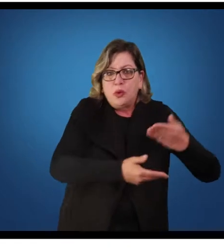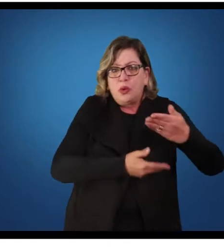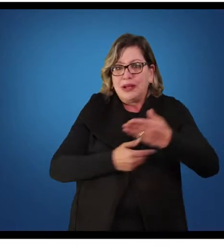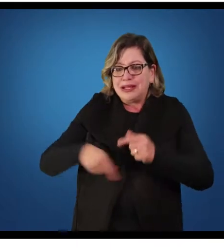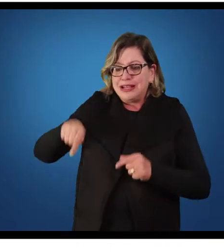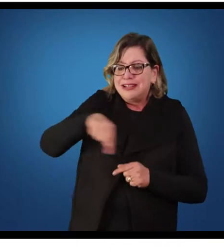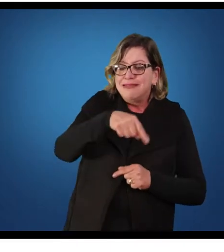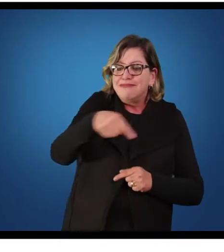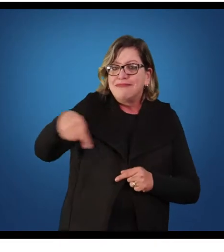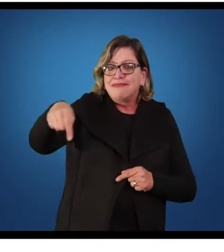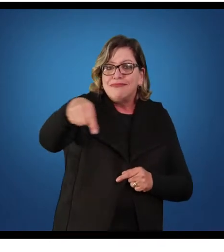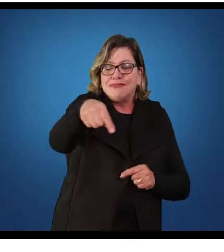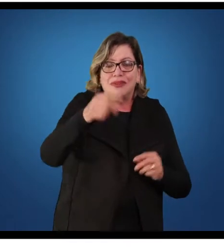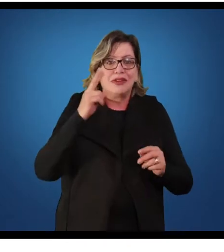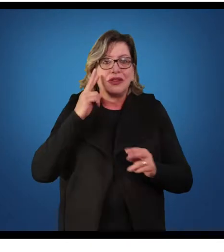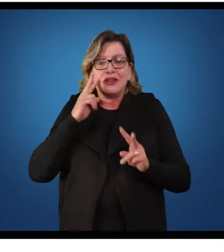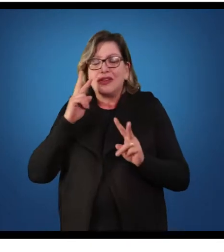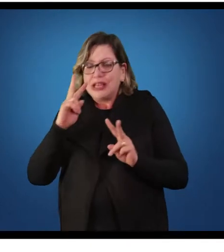em zigue-zague. Ó,